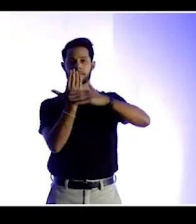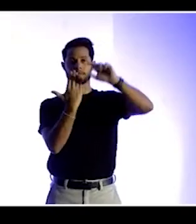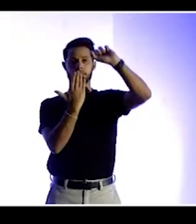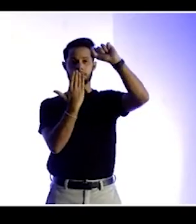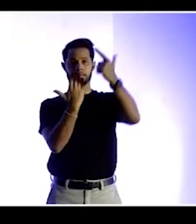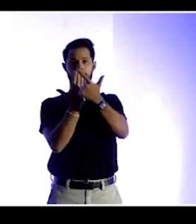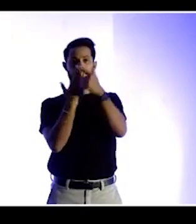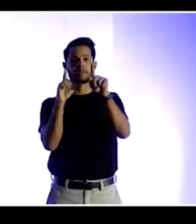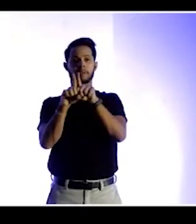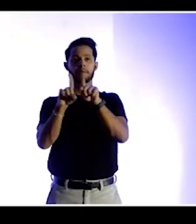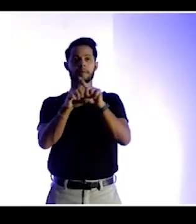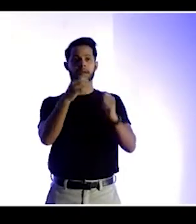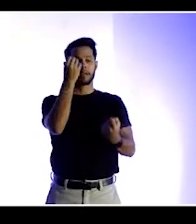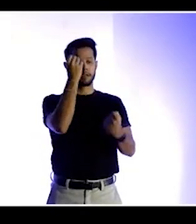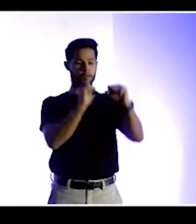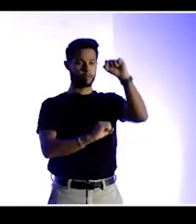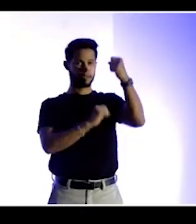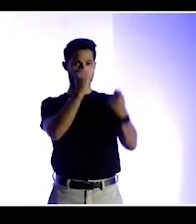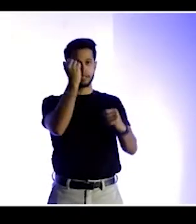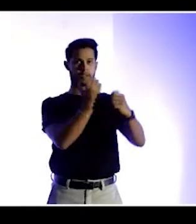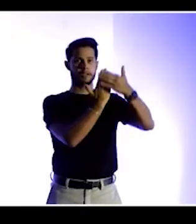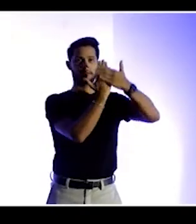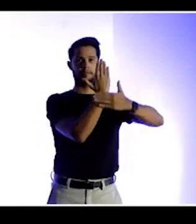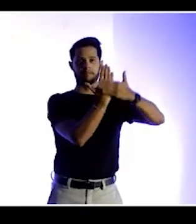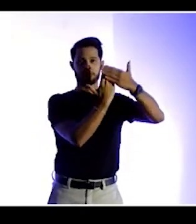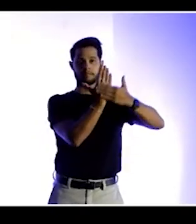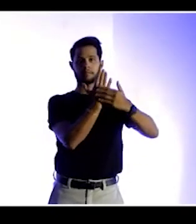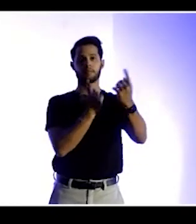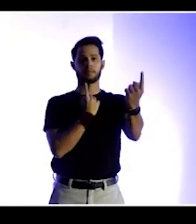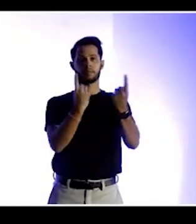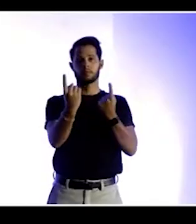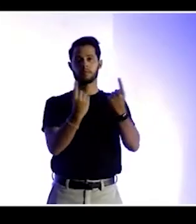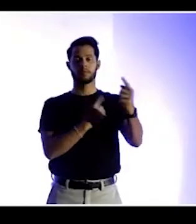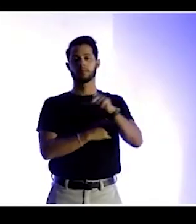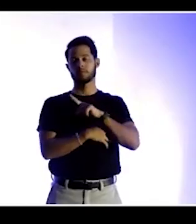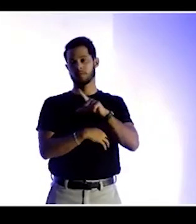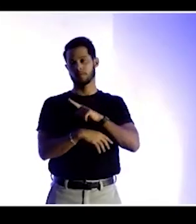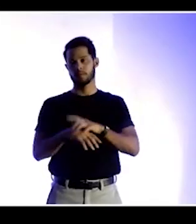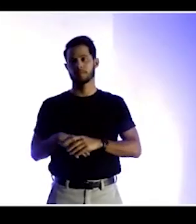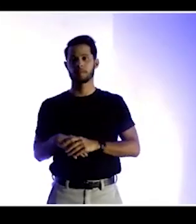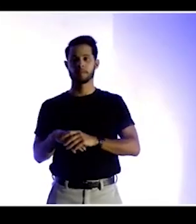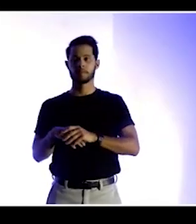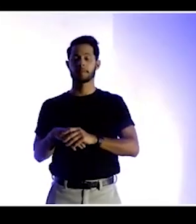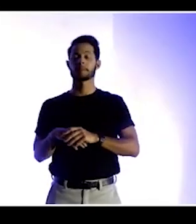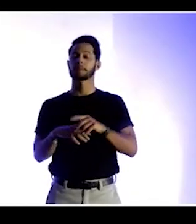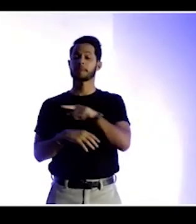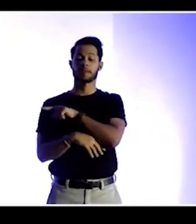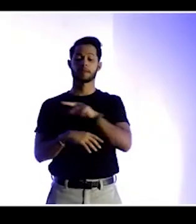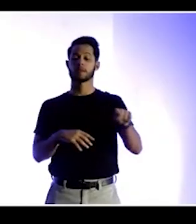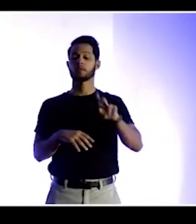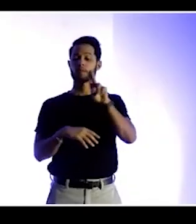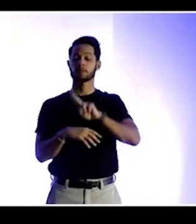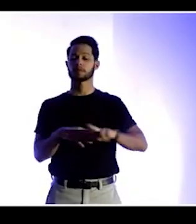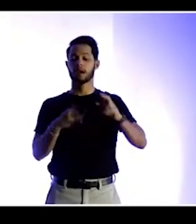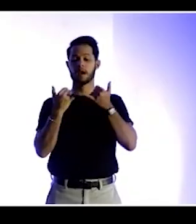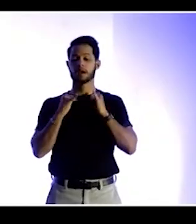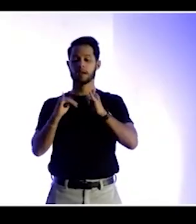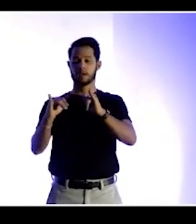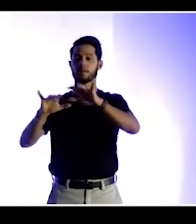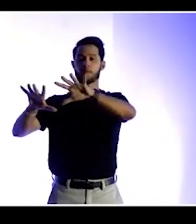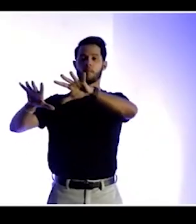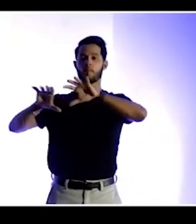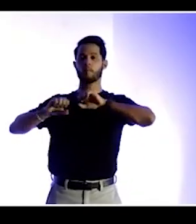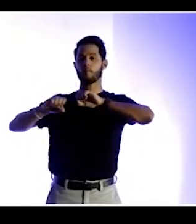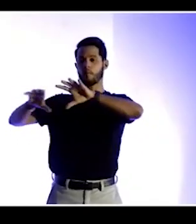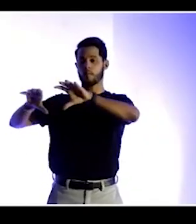de grande porte, que estão normalmente lá longe, no lugar onde o terreno é barato e onde eu preciso transmitir energia até o ponto de consumo. Enquanto que esses outros